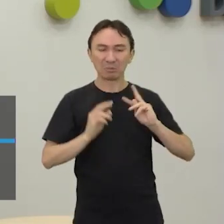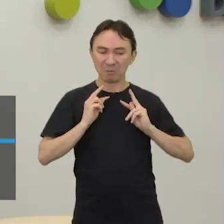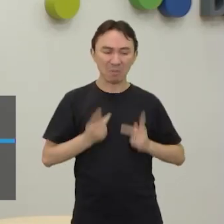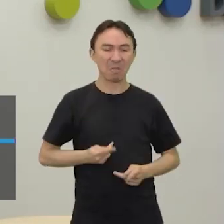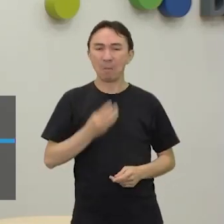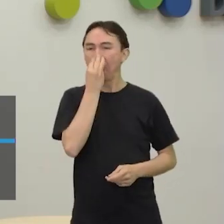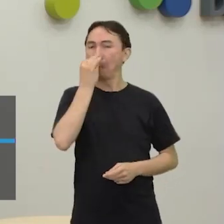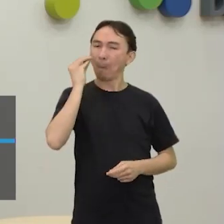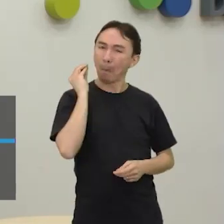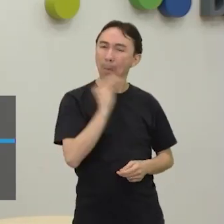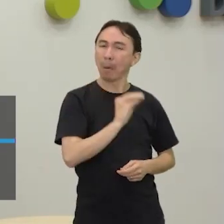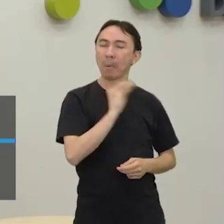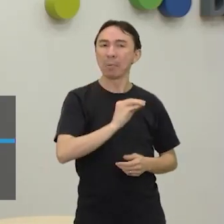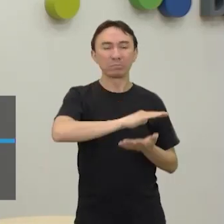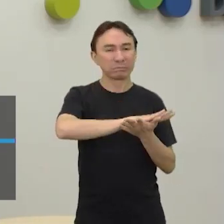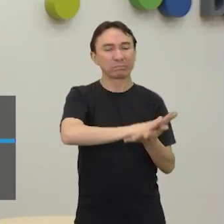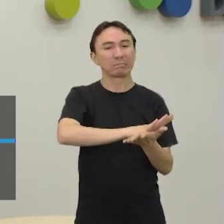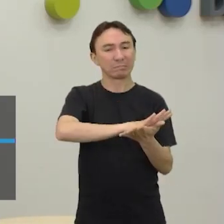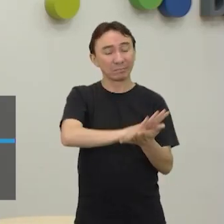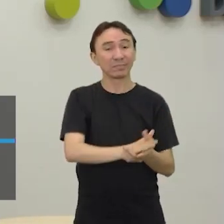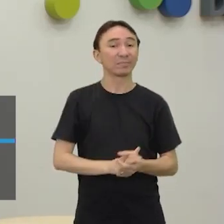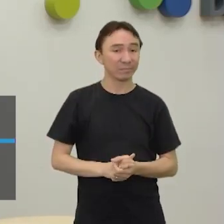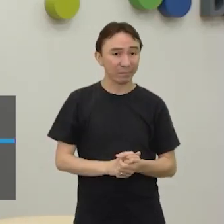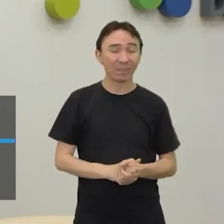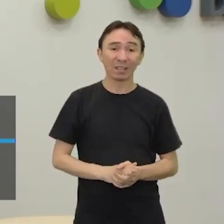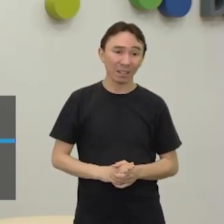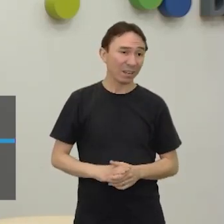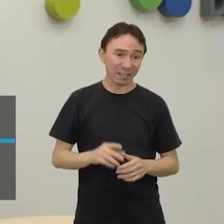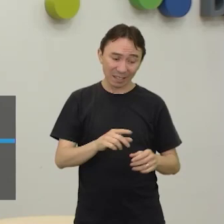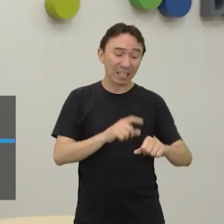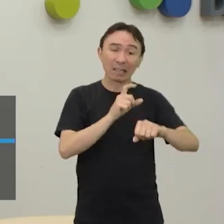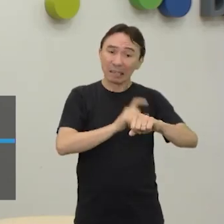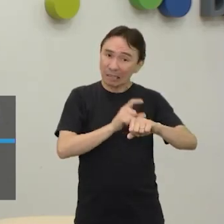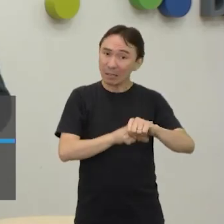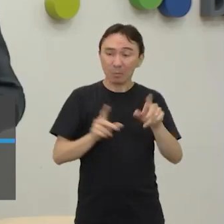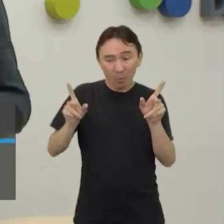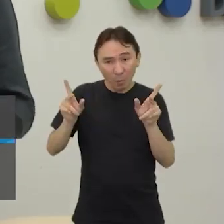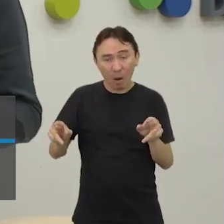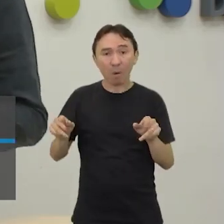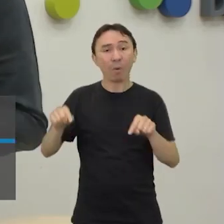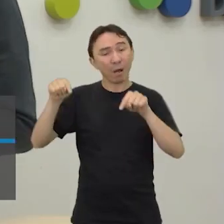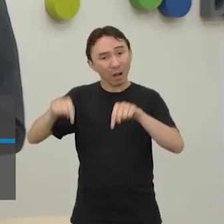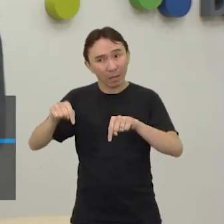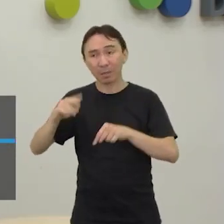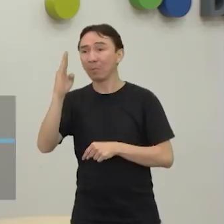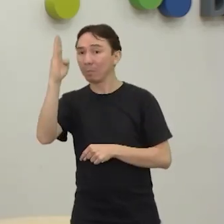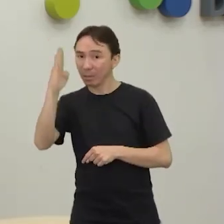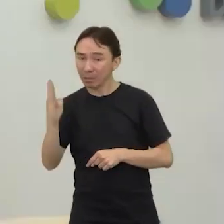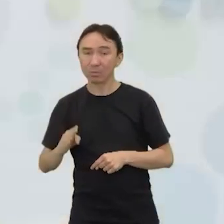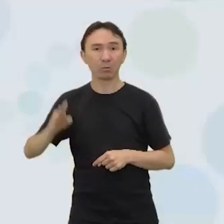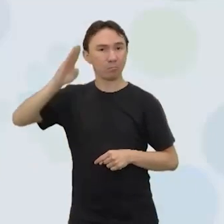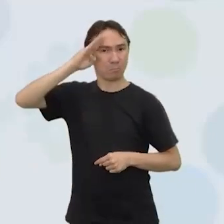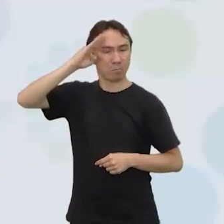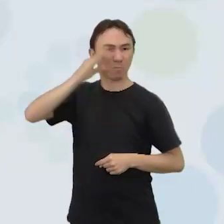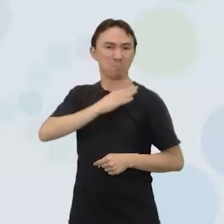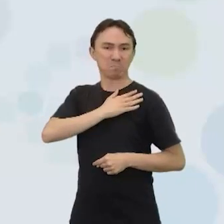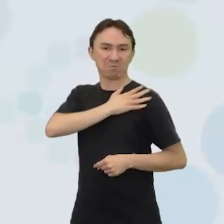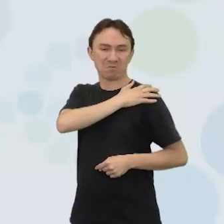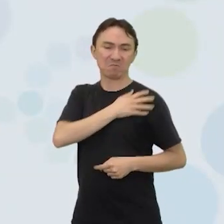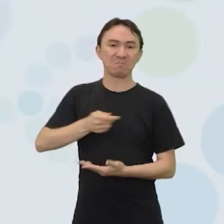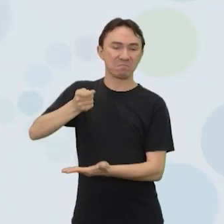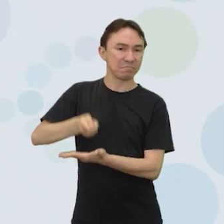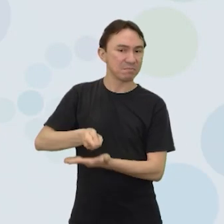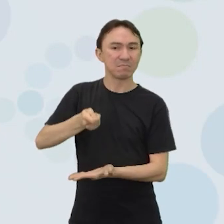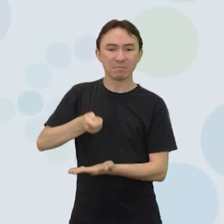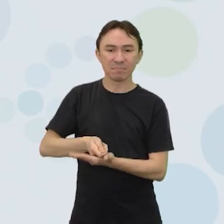que foram contemporâneos à ditadura civil-militar aqui no Brasil. Bota no LED, olha lá. A gente vai falar